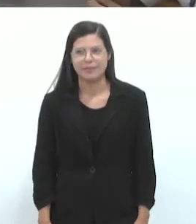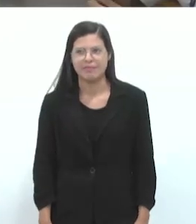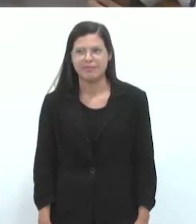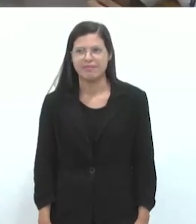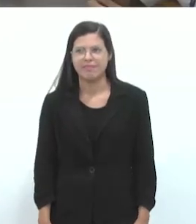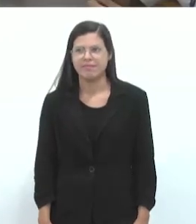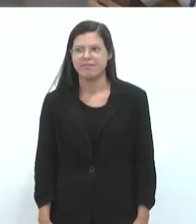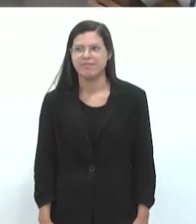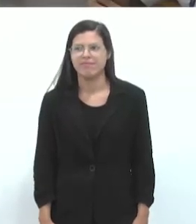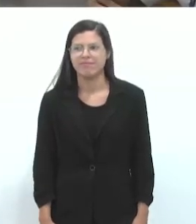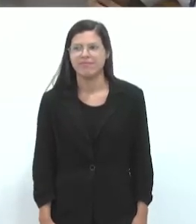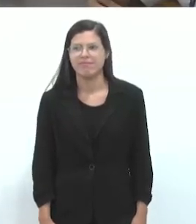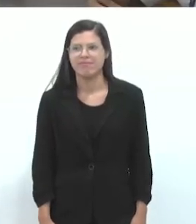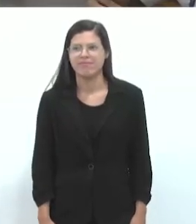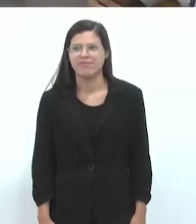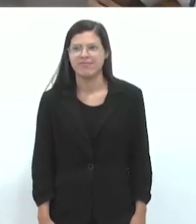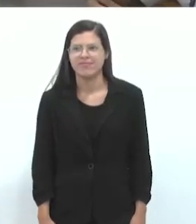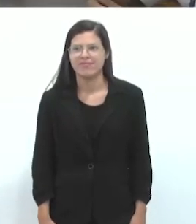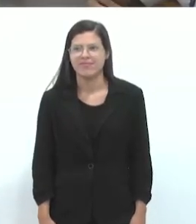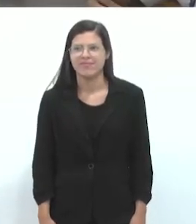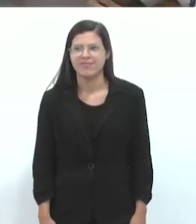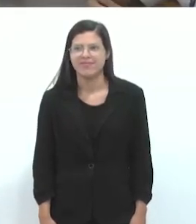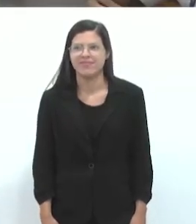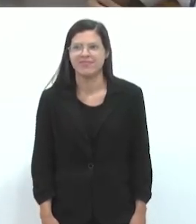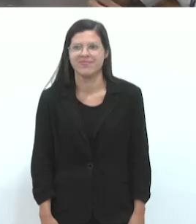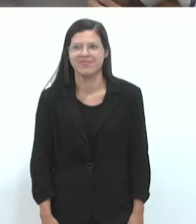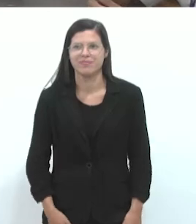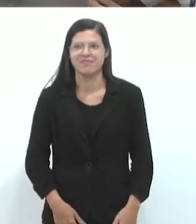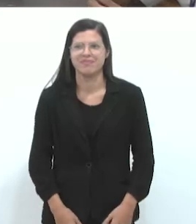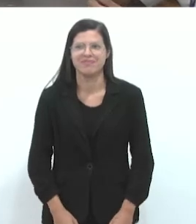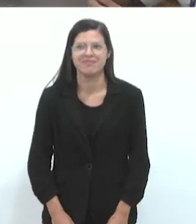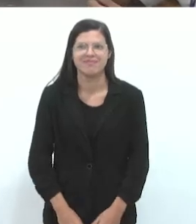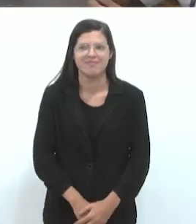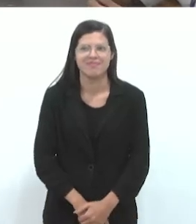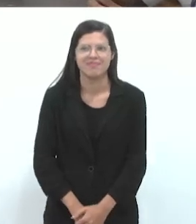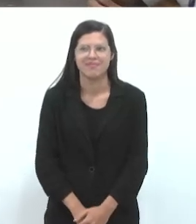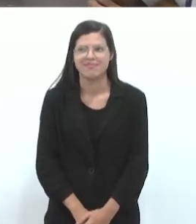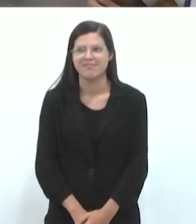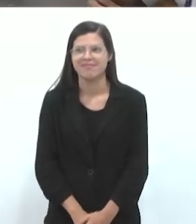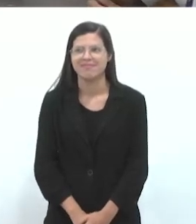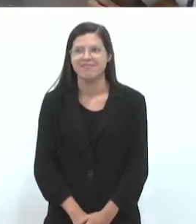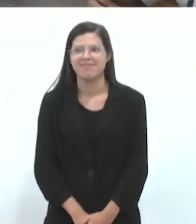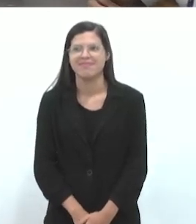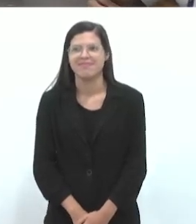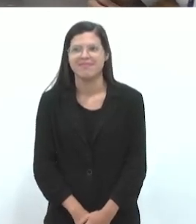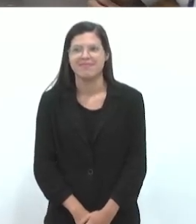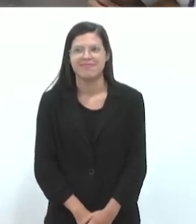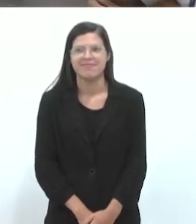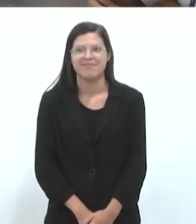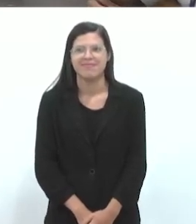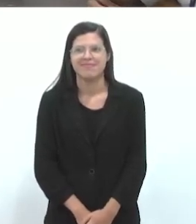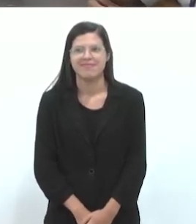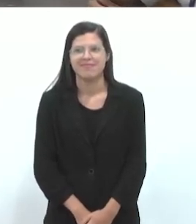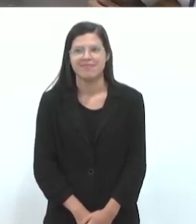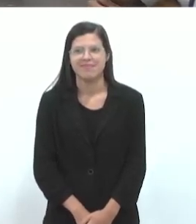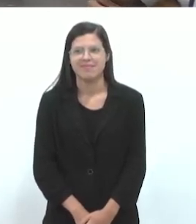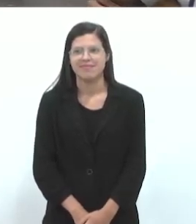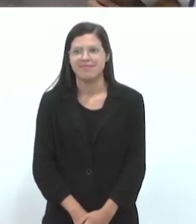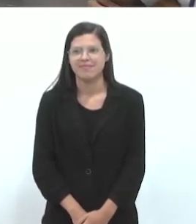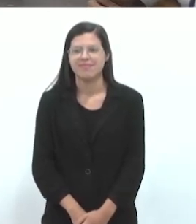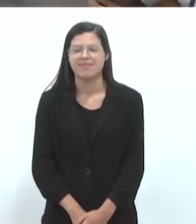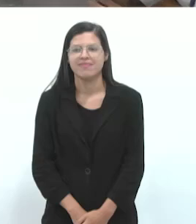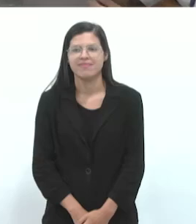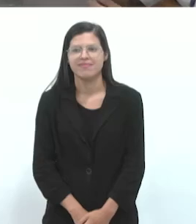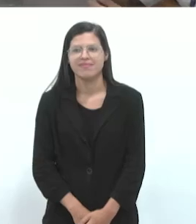Deputado Serafim, desculpa. Lá em Maqueta, uma coisa boa, né, Chico? Não, eu acho que Não aguenta mais isso, rapaz? eu acho que a